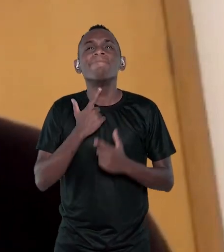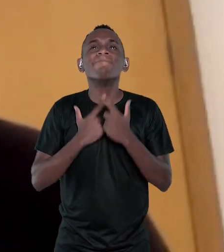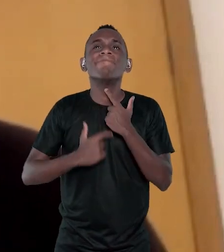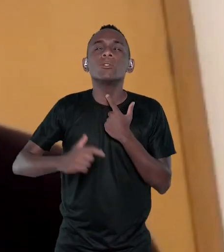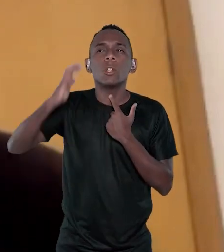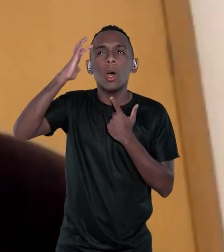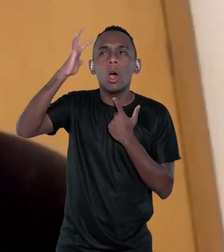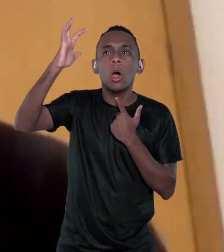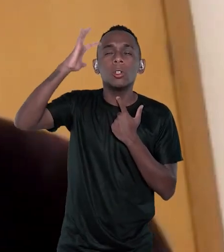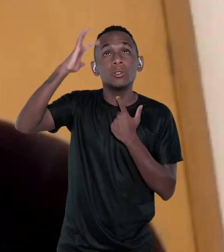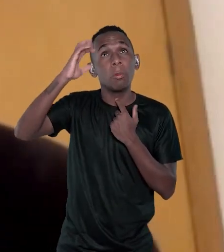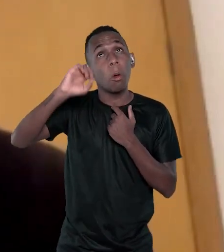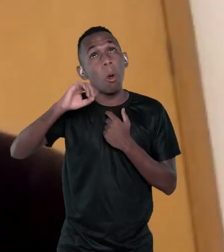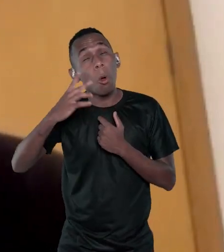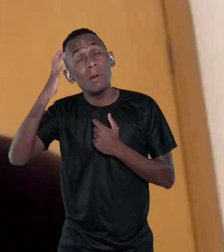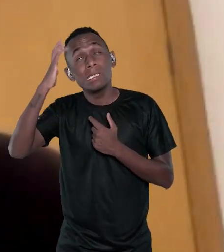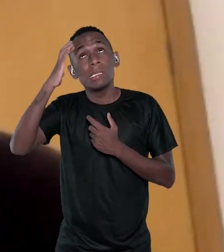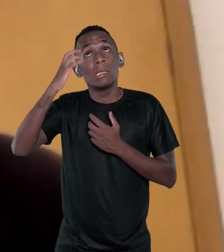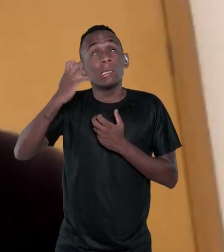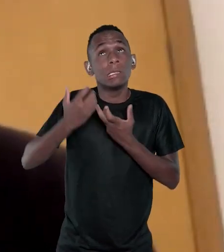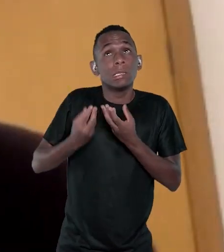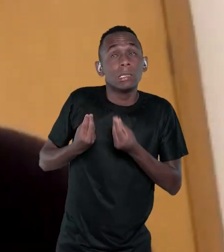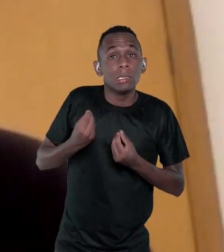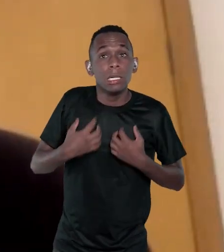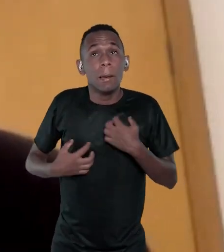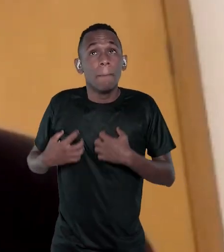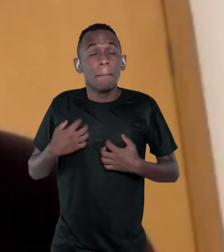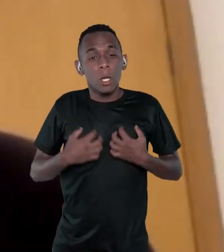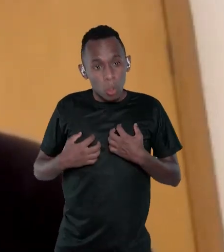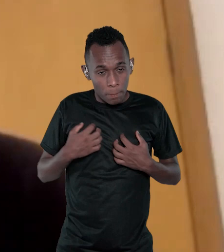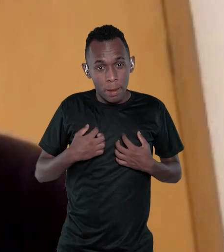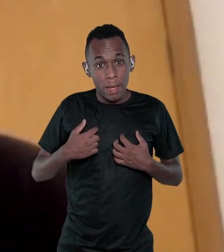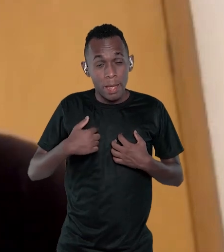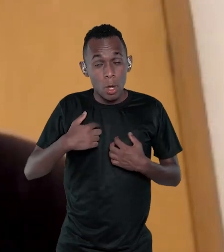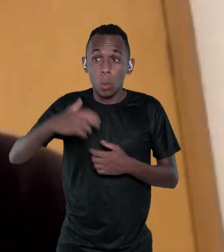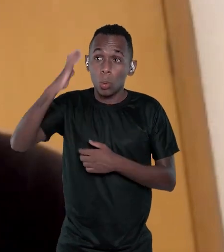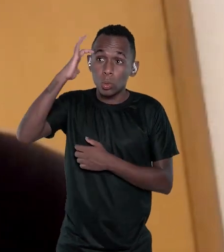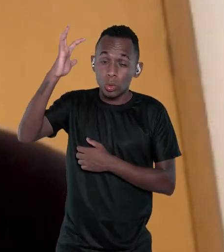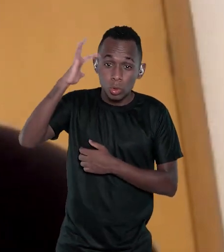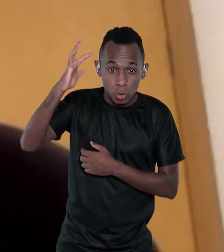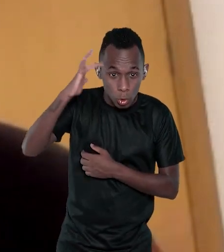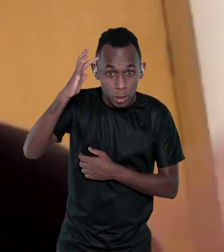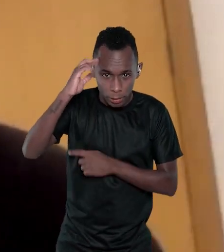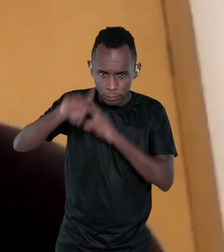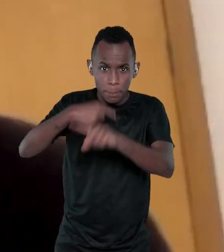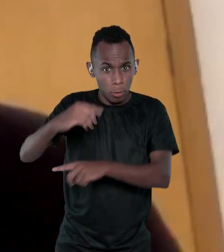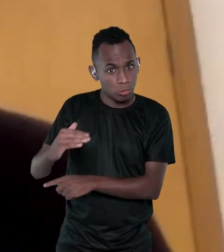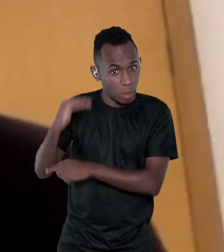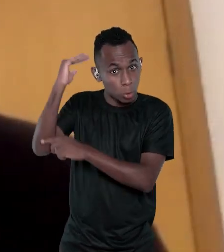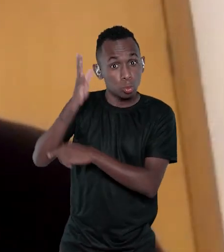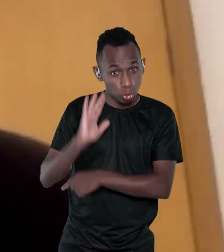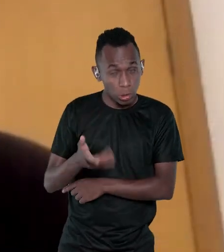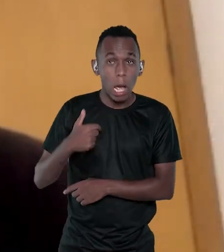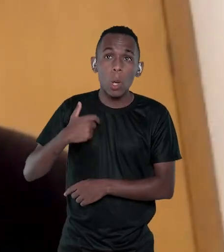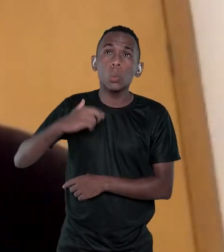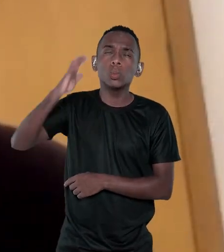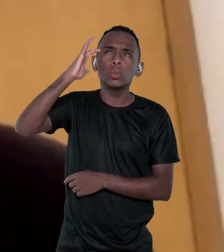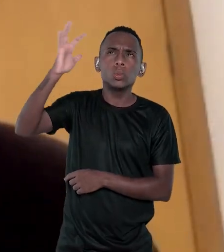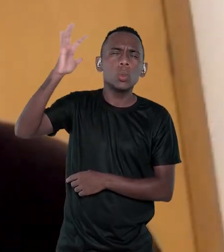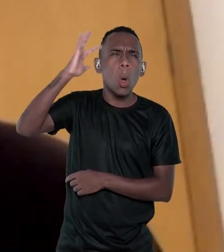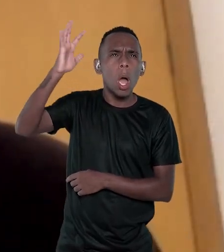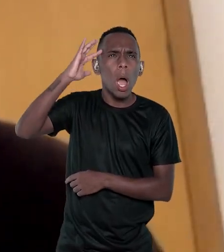um sonho ou um pesadelo recorrente. Volta e meia eu sonhava, até depois de grande.